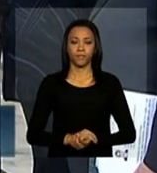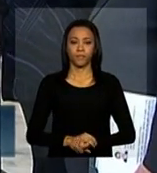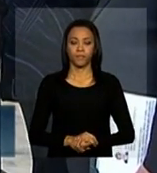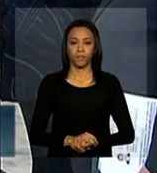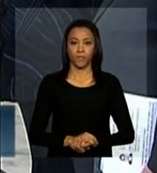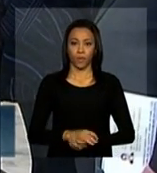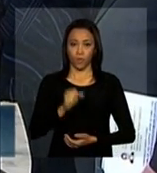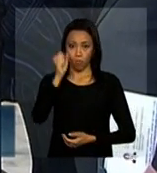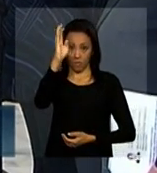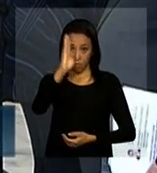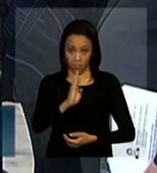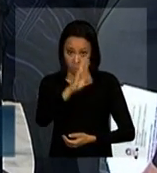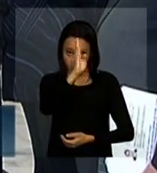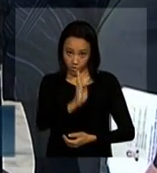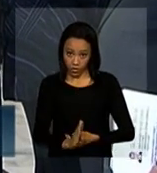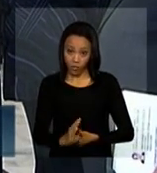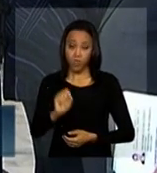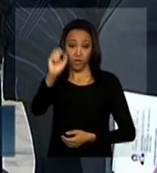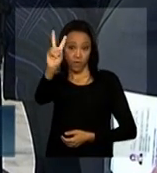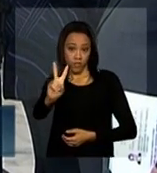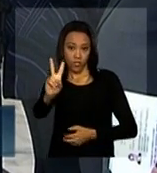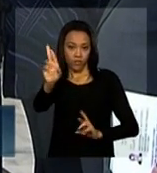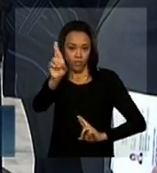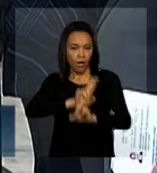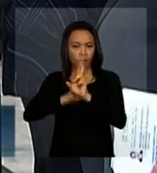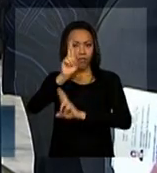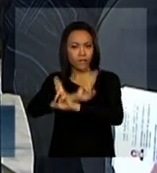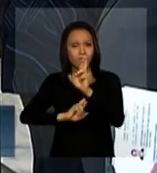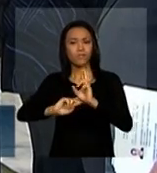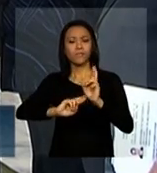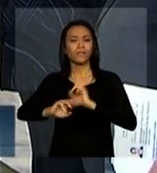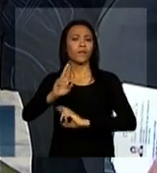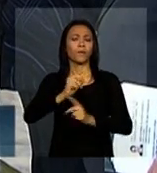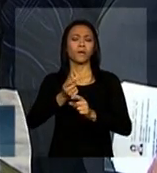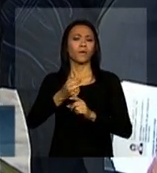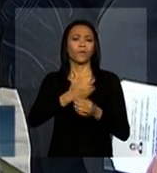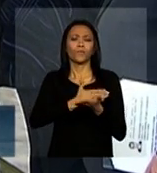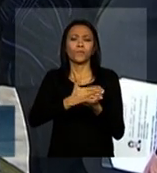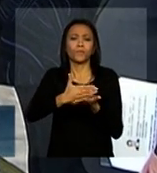O Brasil e o Vietnã estabeleceram relações diplomáticas em